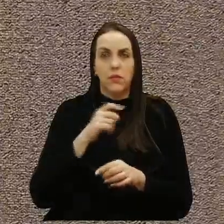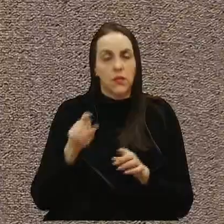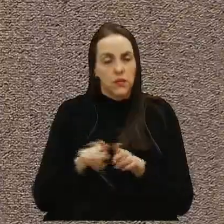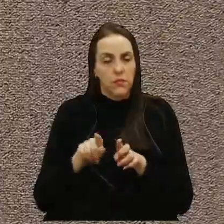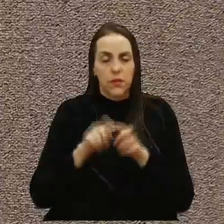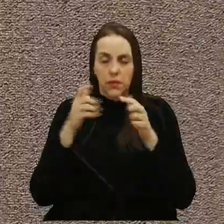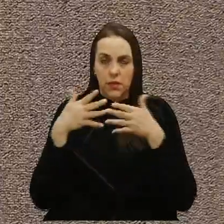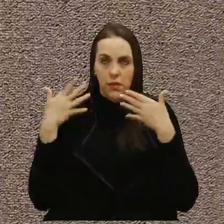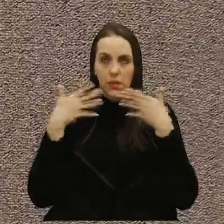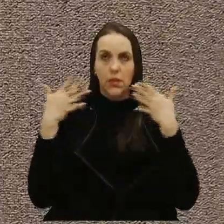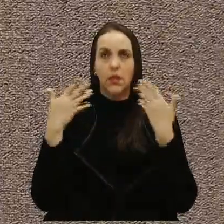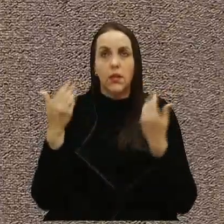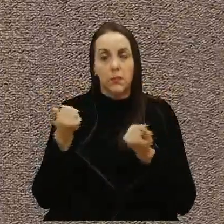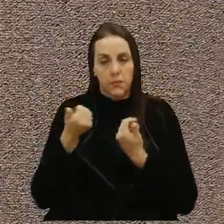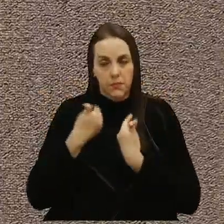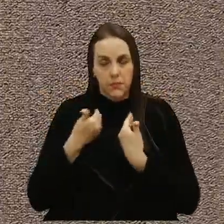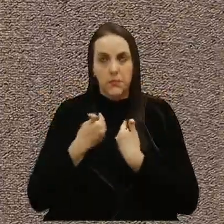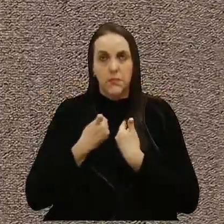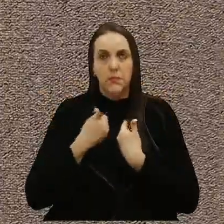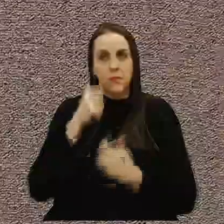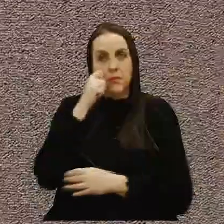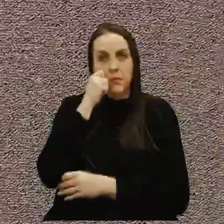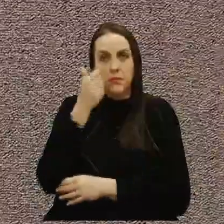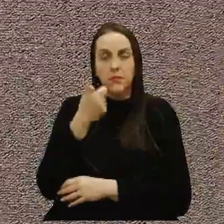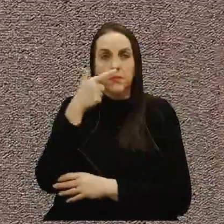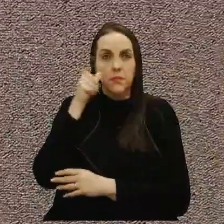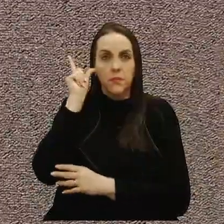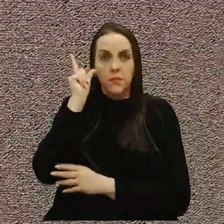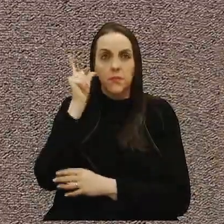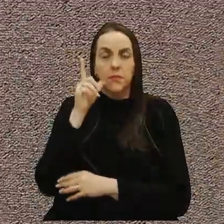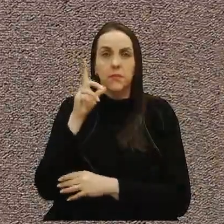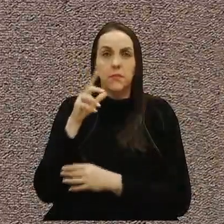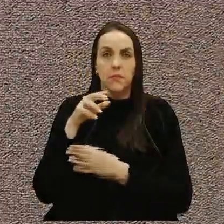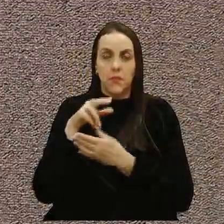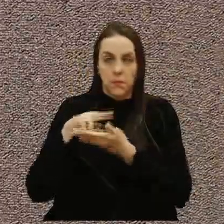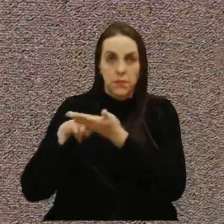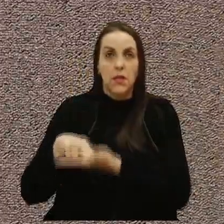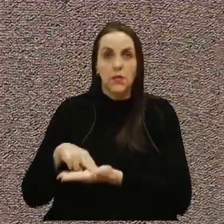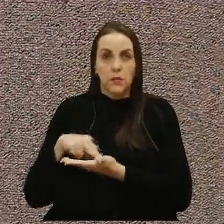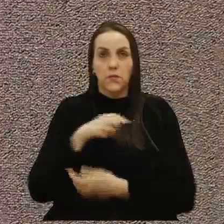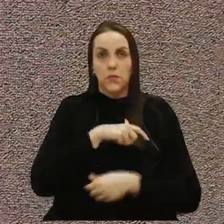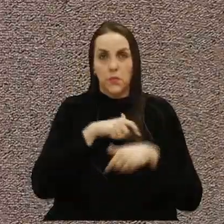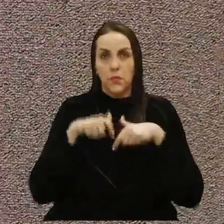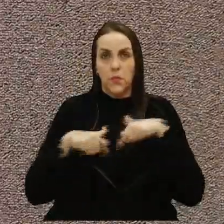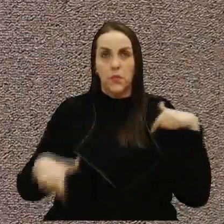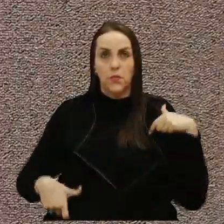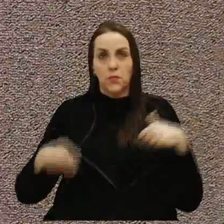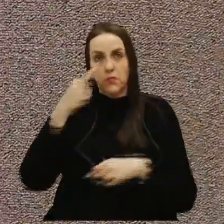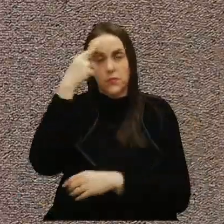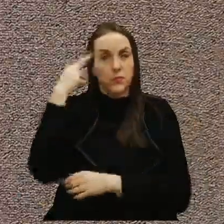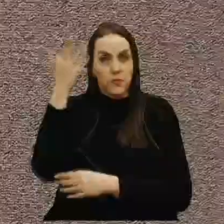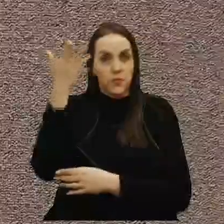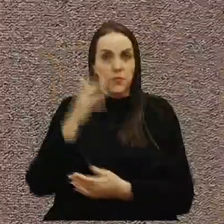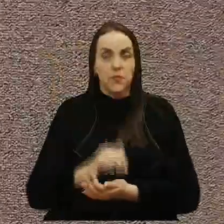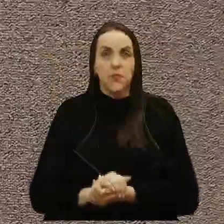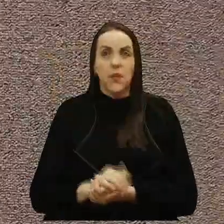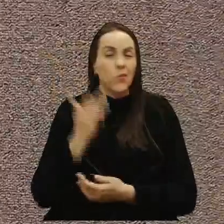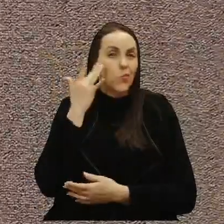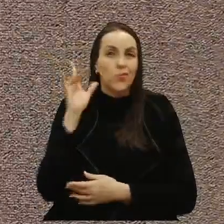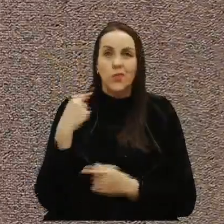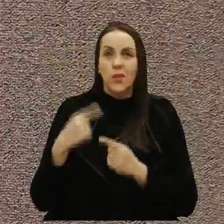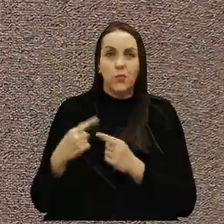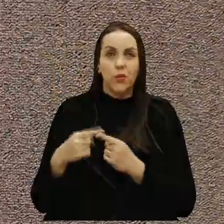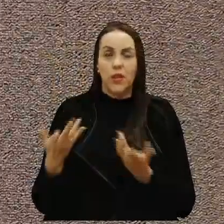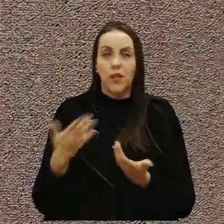para mim estar presente ontem na posse do Rafael Bueno, e não sei porquê, mas eu tenho